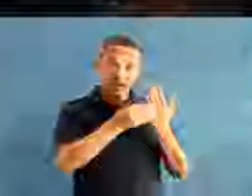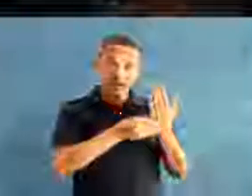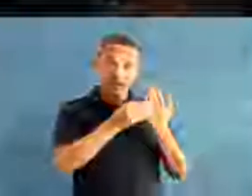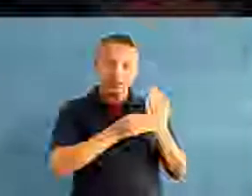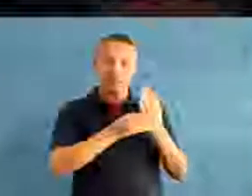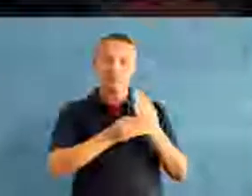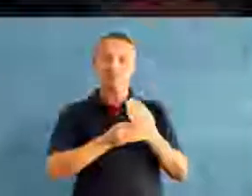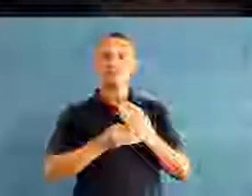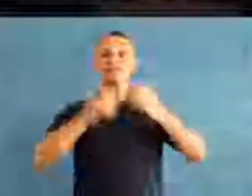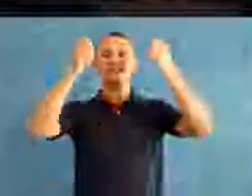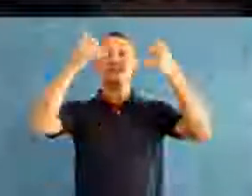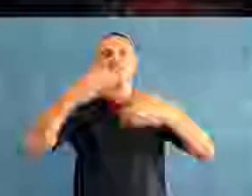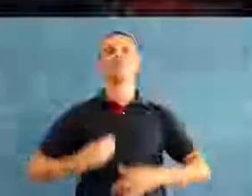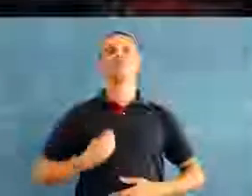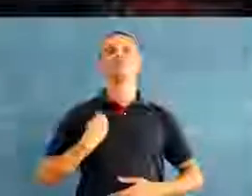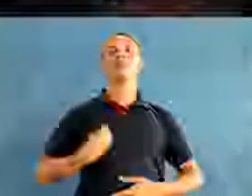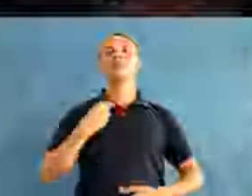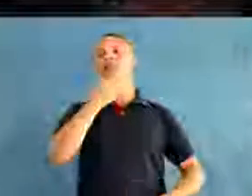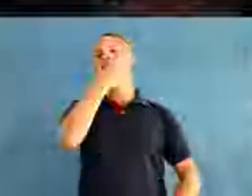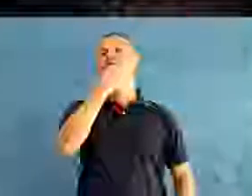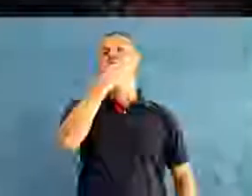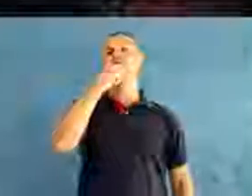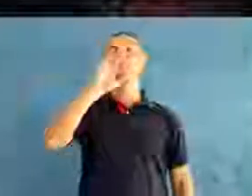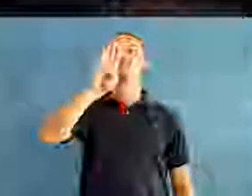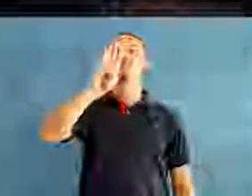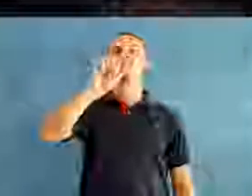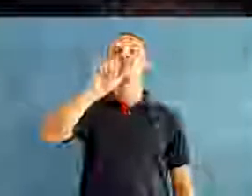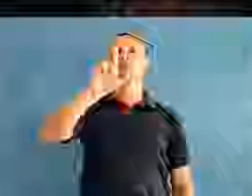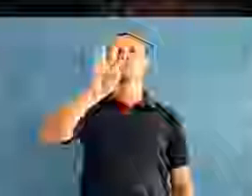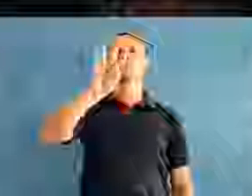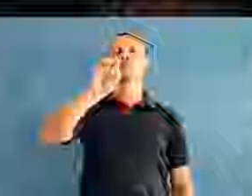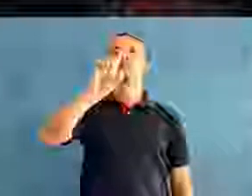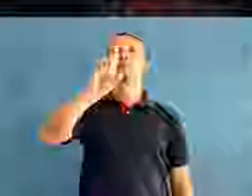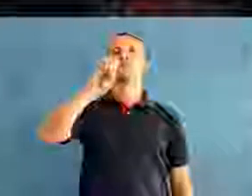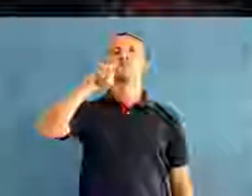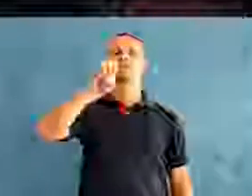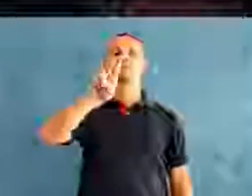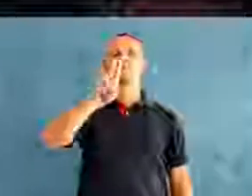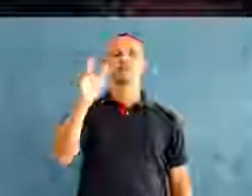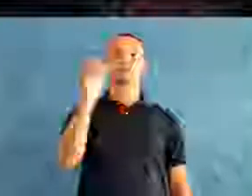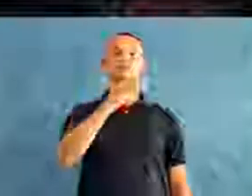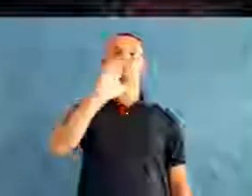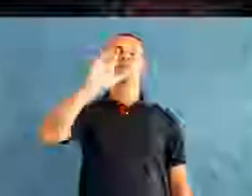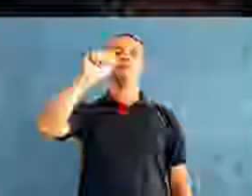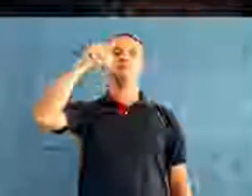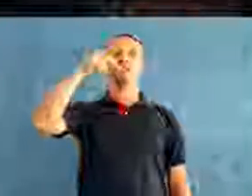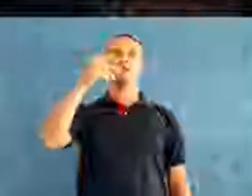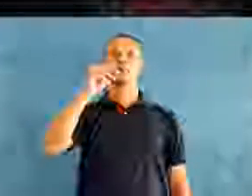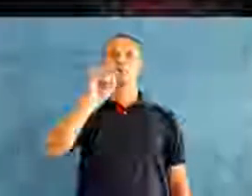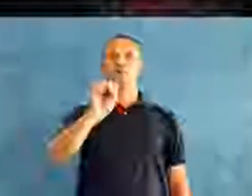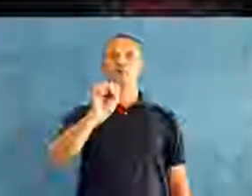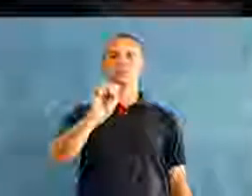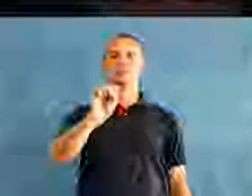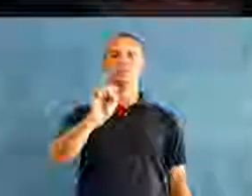Queiroz. Né? Esse livro foi lançado recentemente, né? E é de distribuição gratuita, já